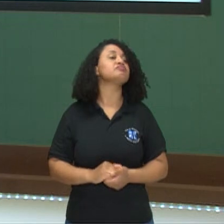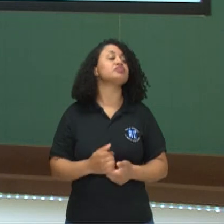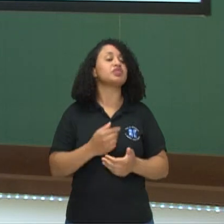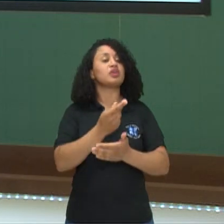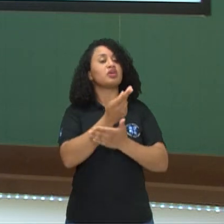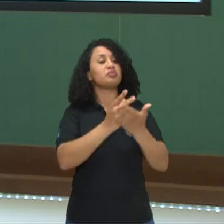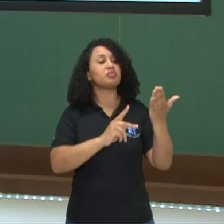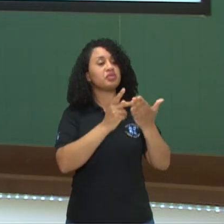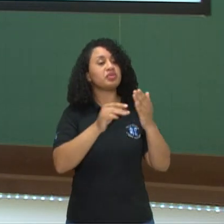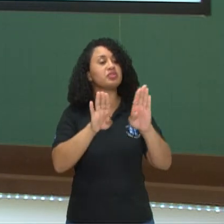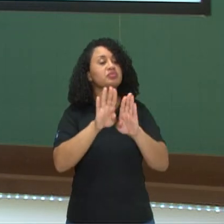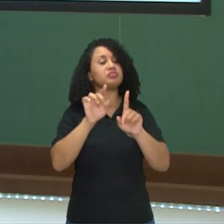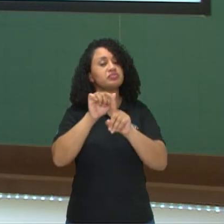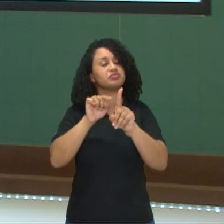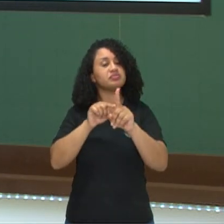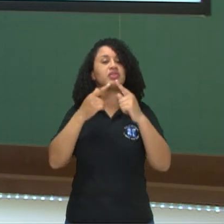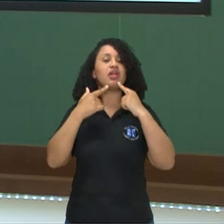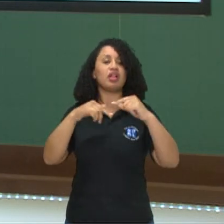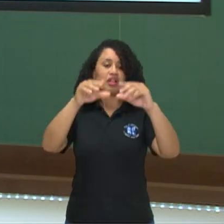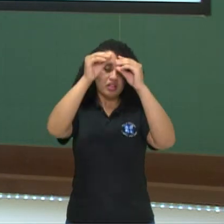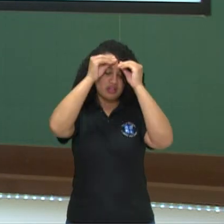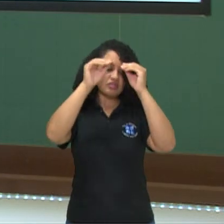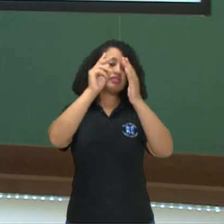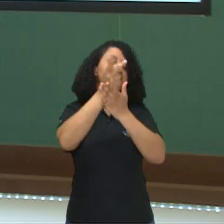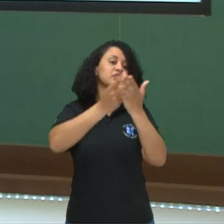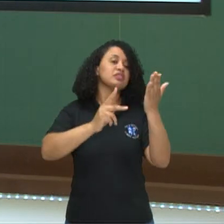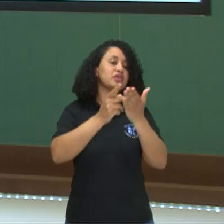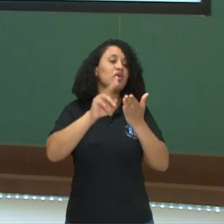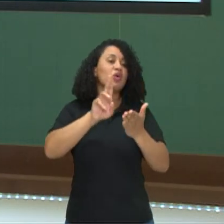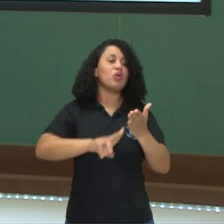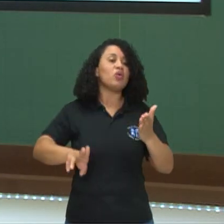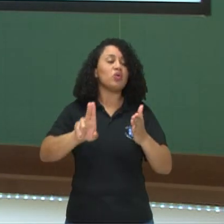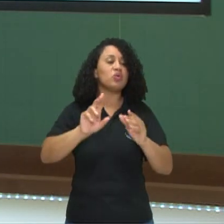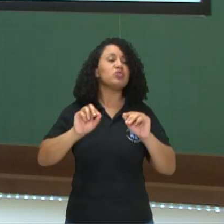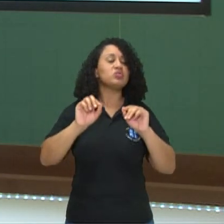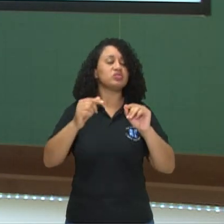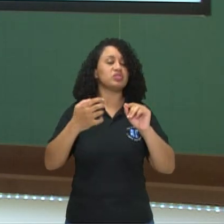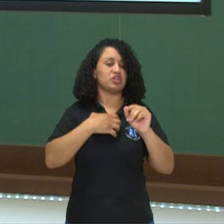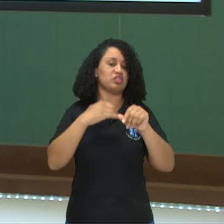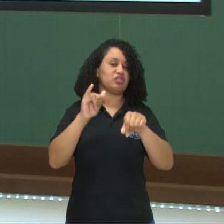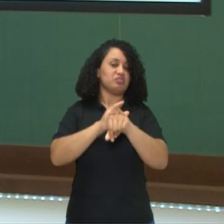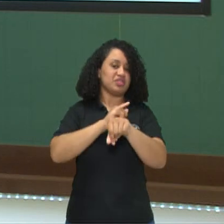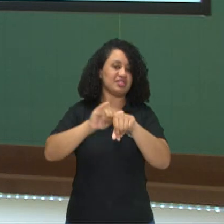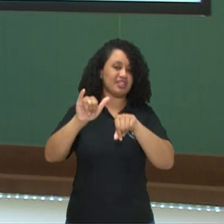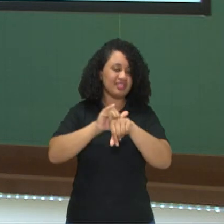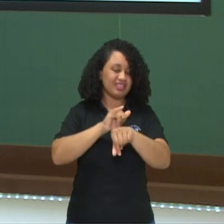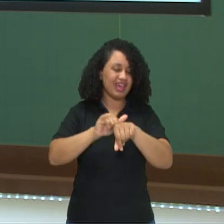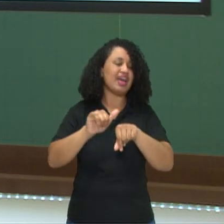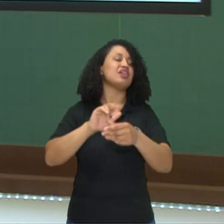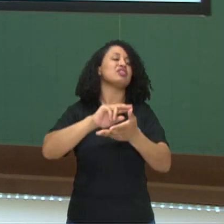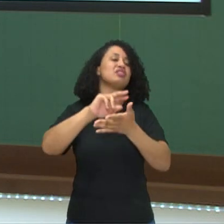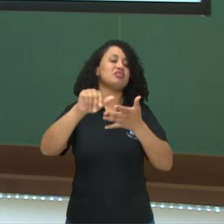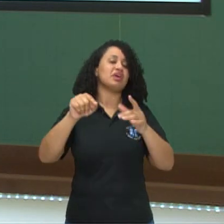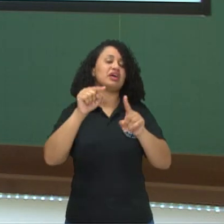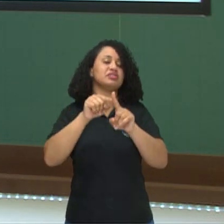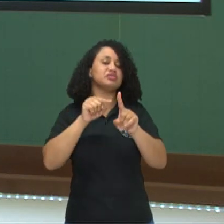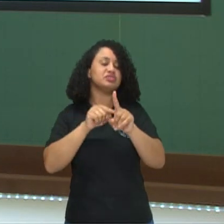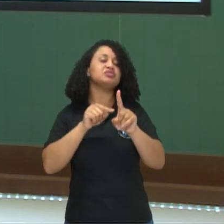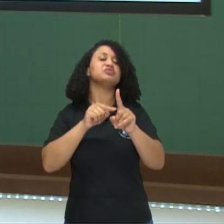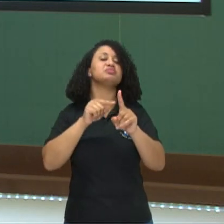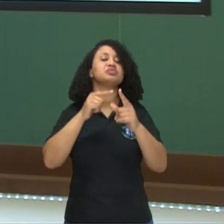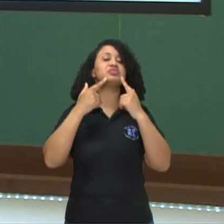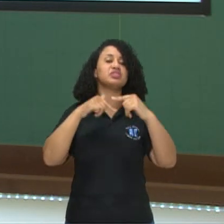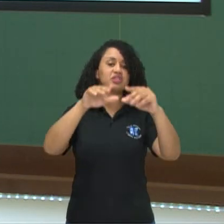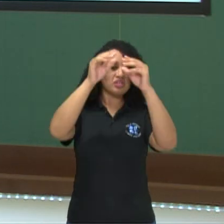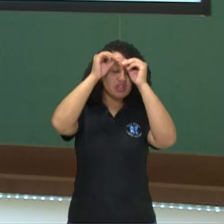Poemas e figura de linguagem. Então, os poemas, eles utilizam como recurso, sim, muitas figuras de linguagem.